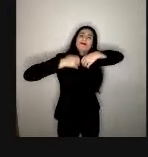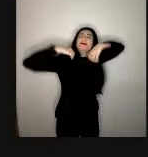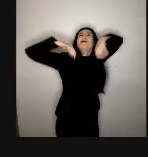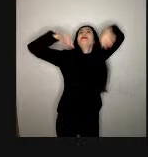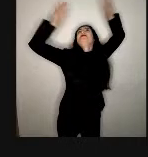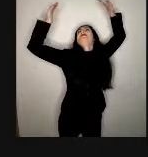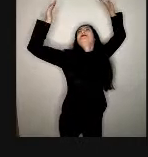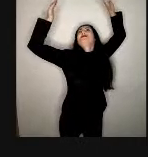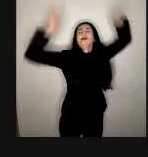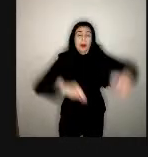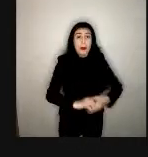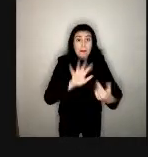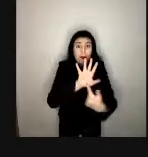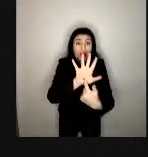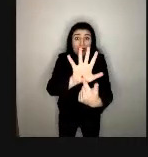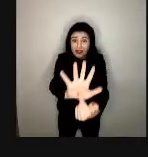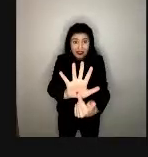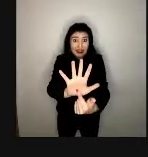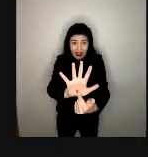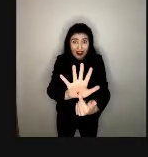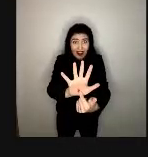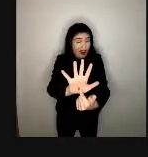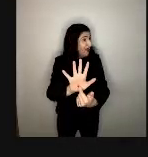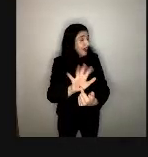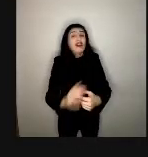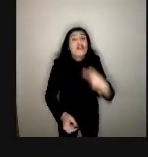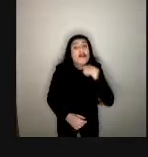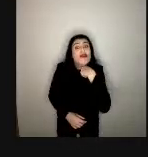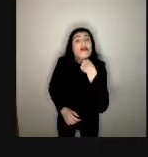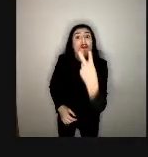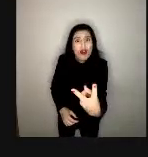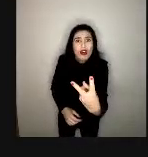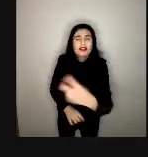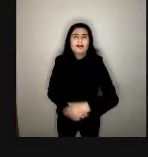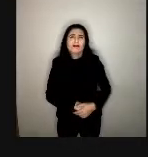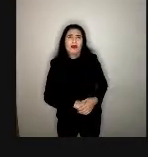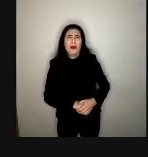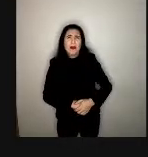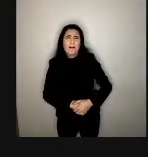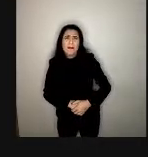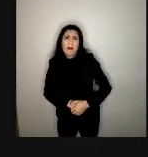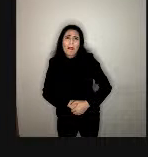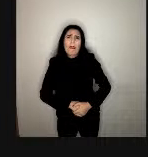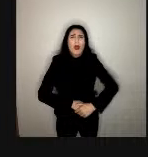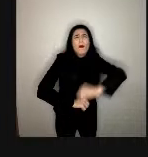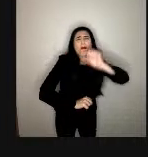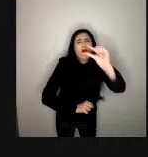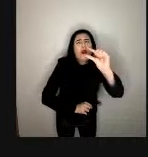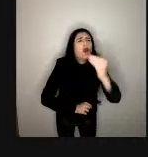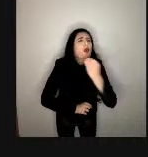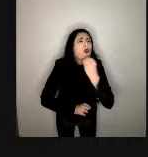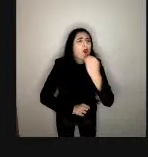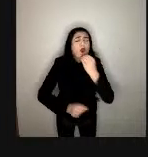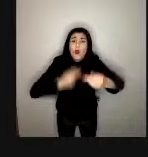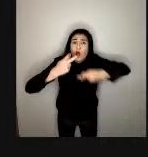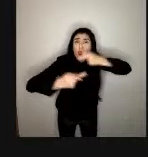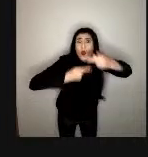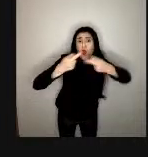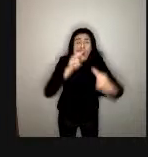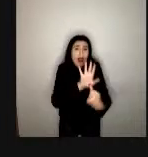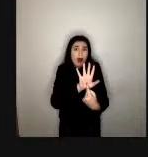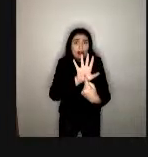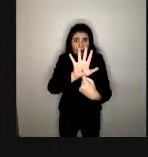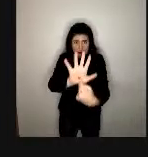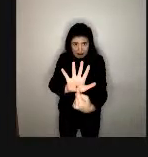não era mostrado, dar voz àquelas pessoas que normalmente não são ouvidas, poder destacar esses longos